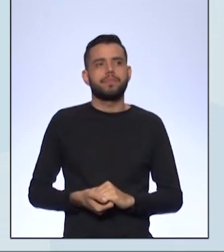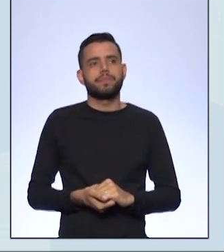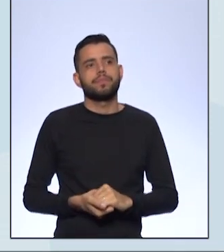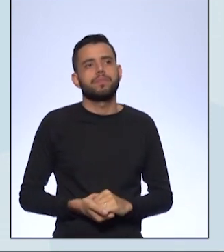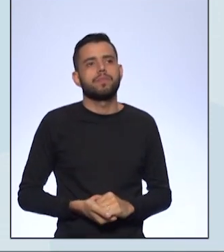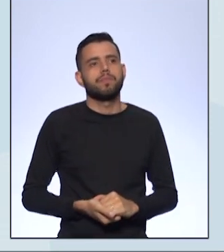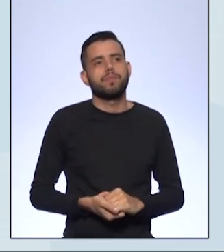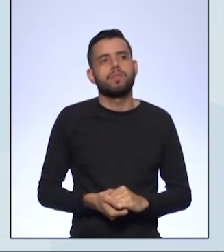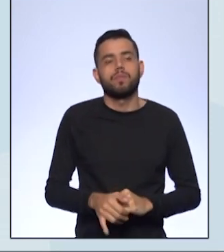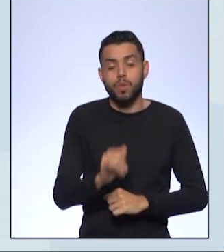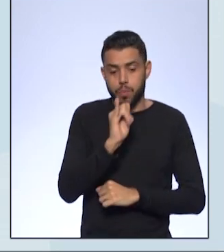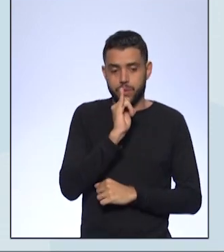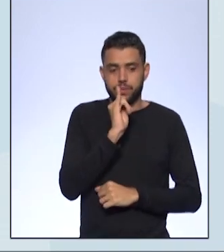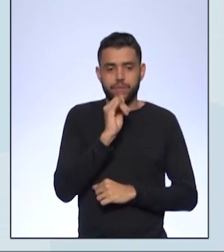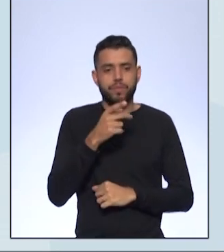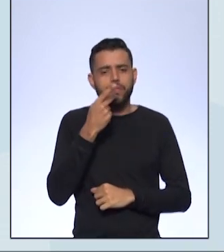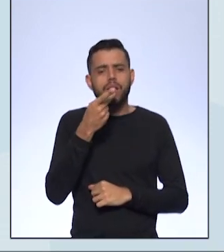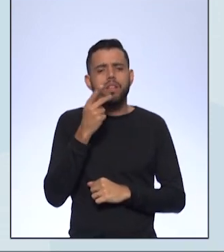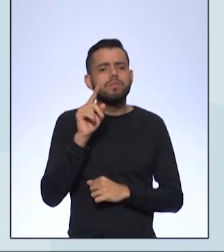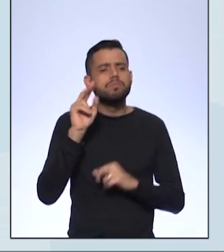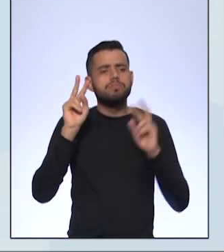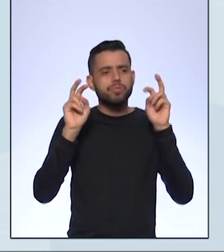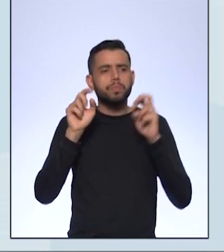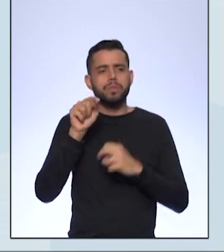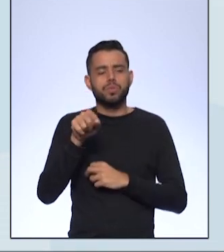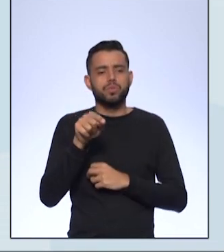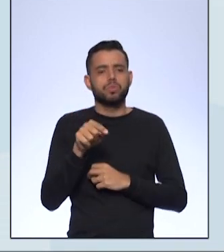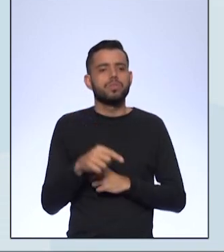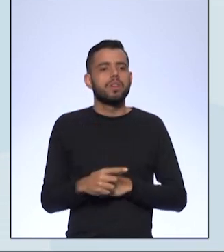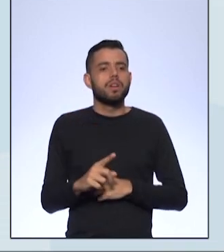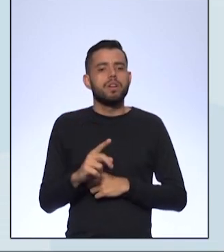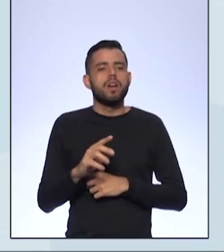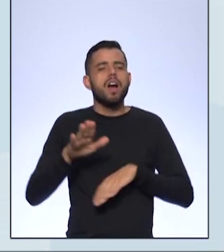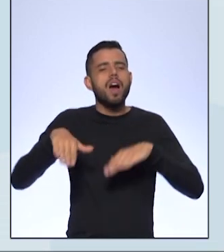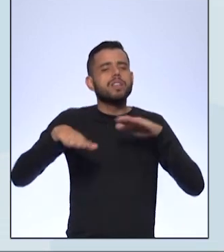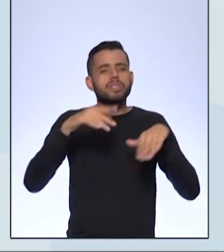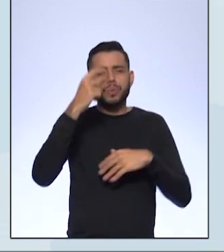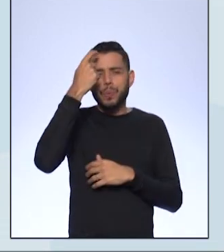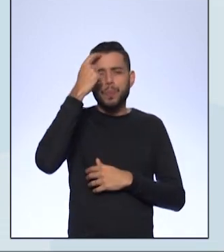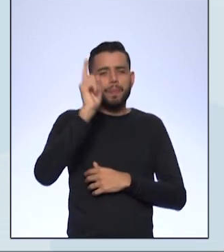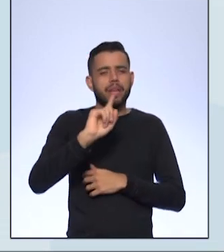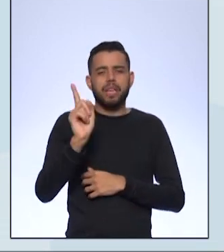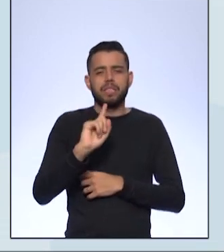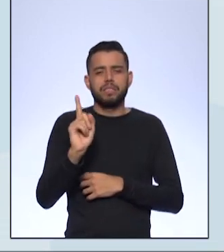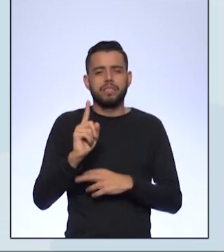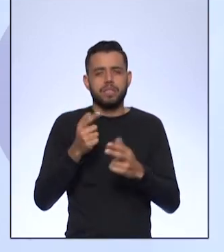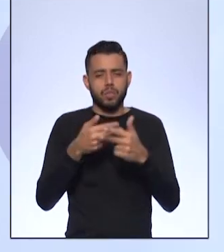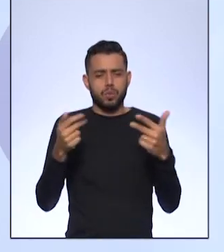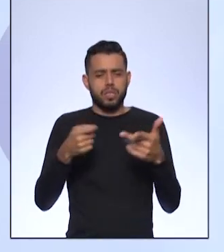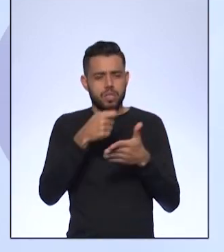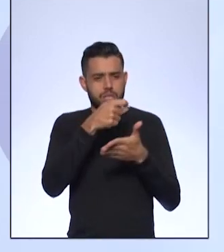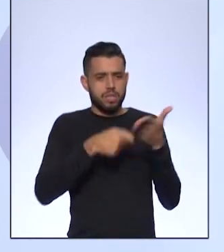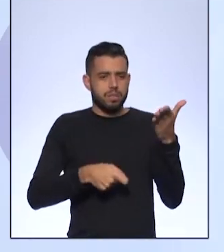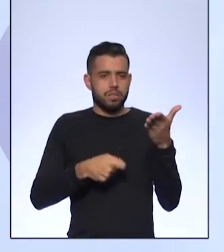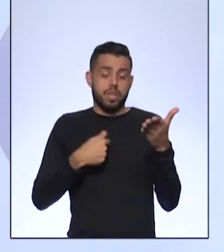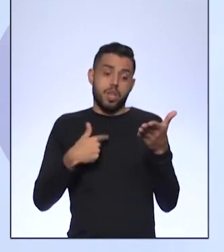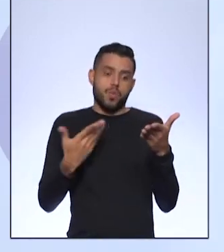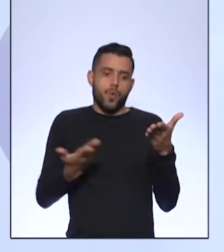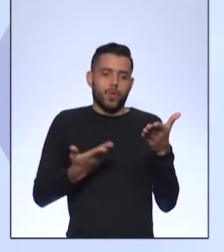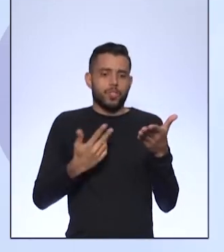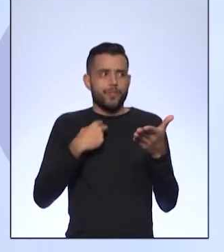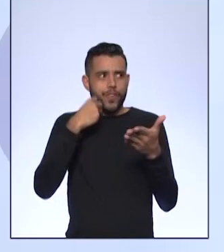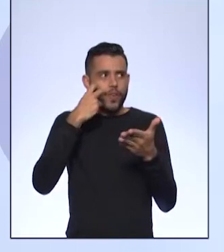gente fala sobre isso, muitas vezes a gente não pensa nas coisas que a gente escreve. Provavelmente eu teria vergonha das coisas que eu escrevi quando eu tinha 14